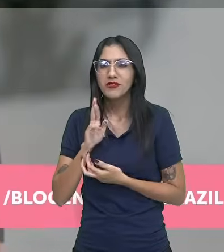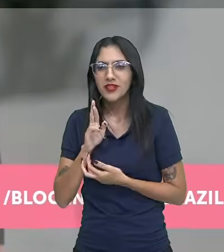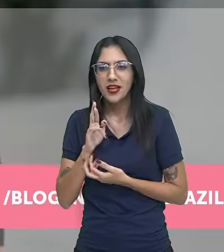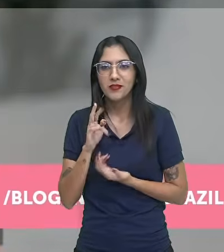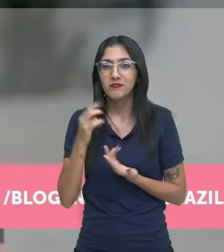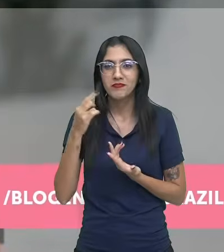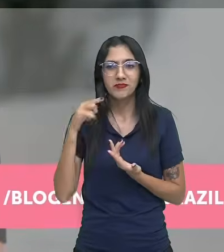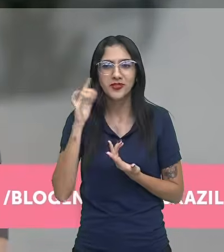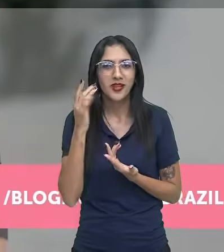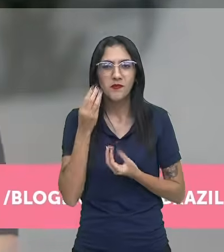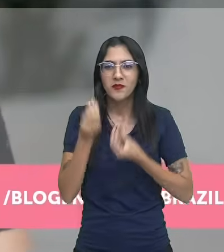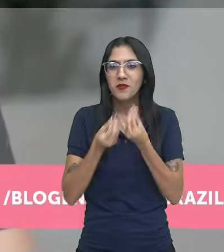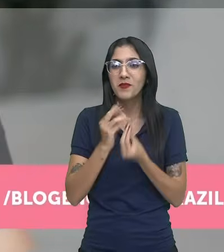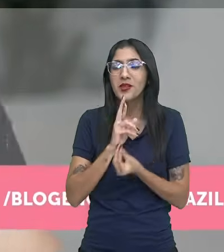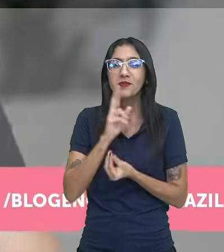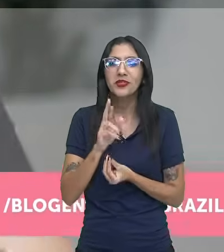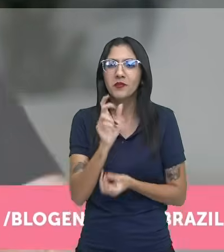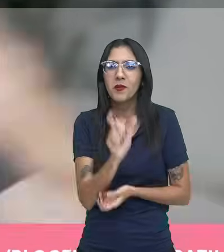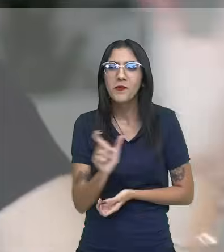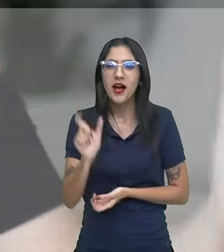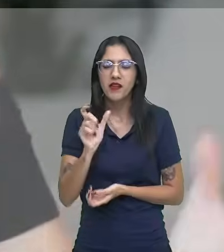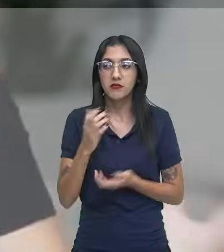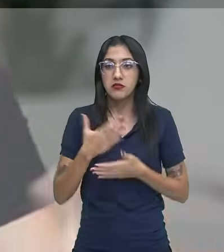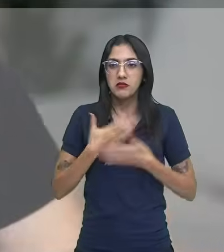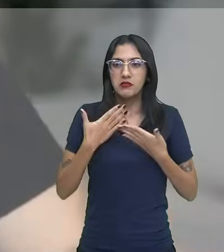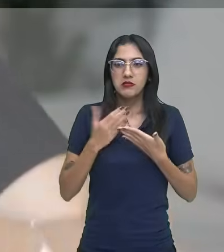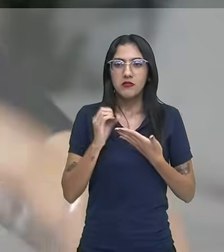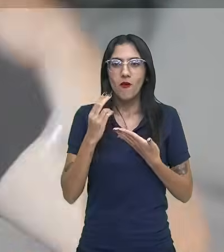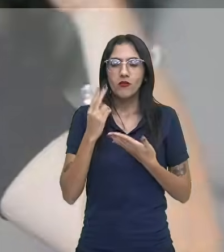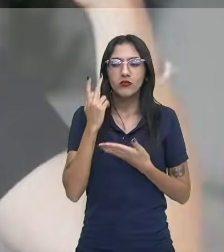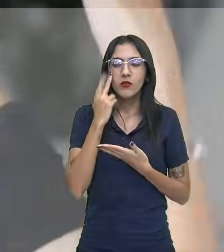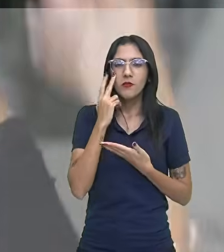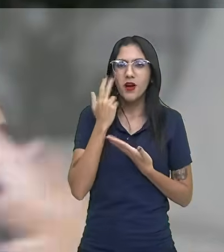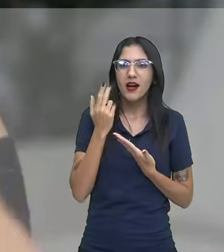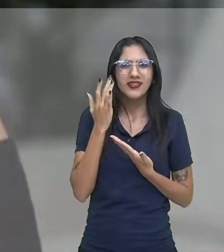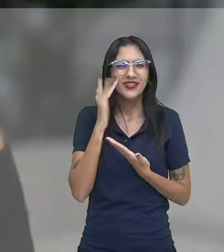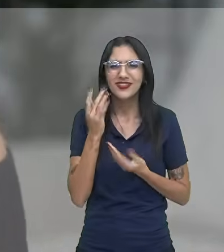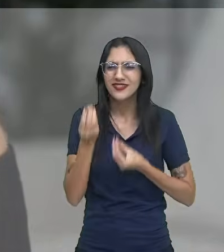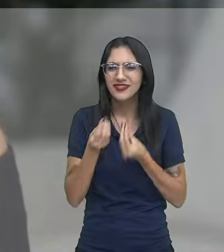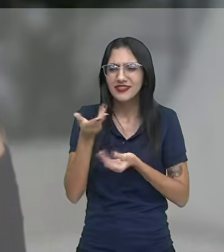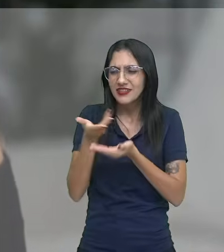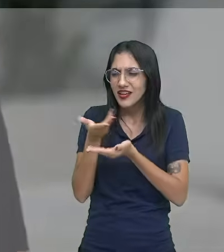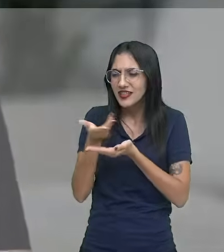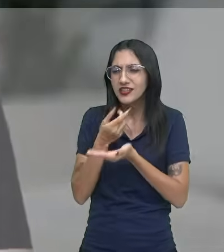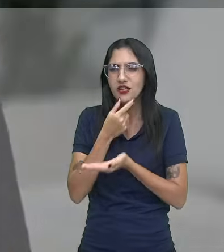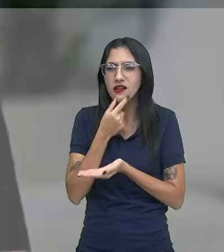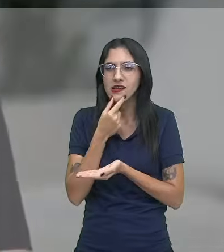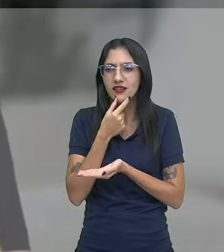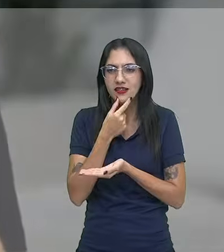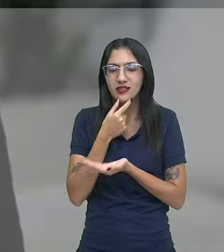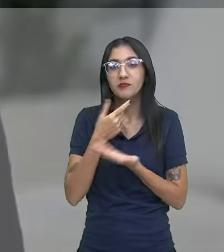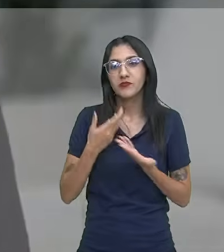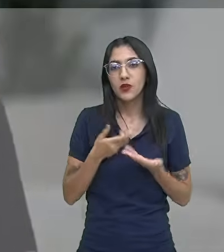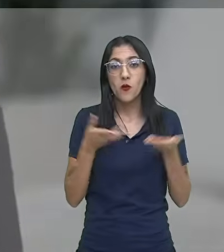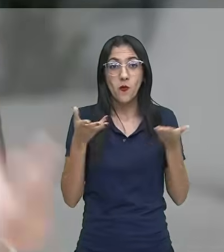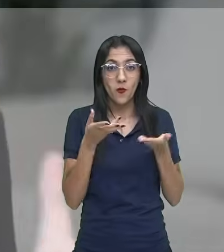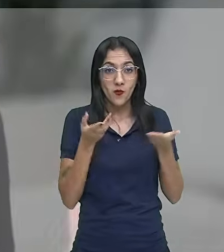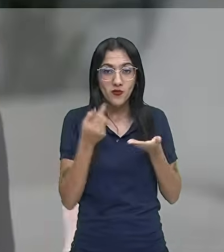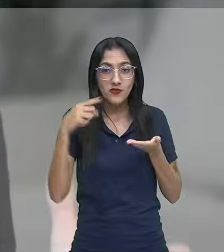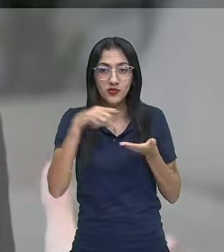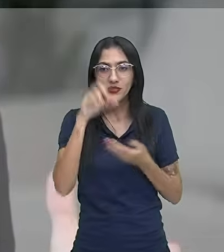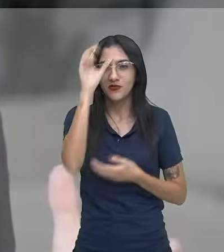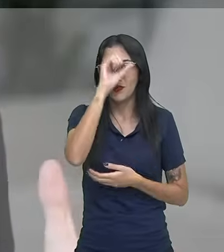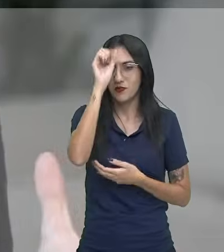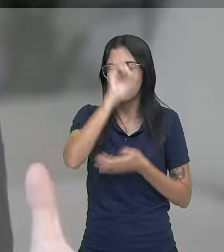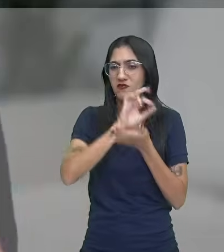exatamente como responder uma expressão com surpresa ou com normalidade, ou seja, você não sabe como interagir. em inglês. Então hoje você vai aprender